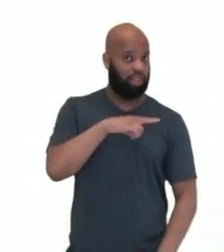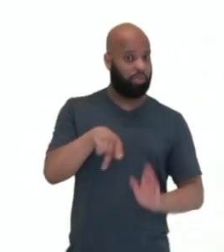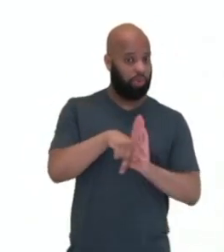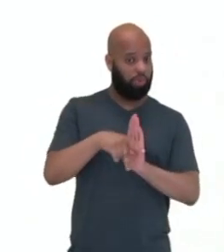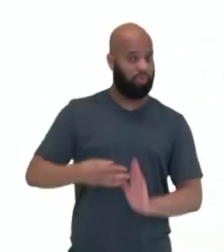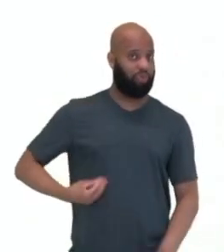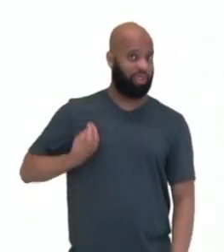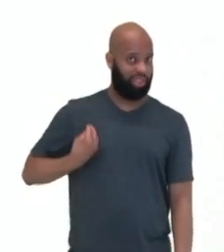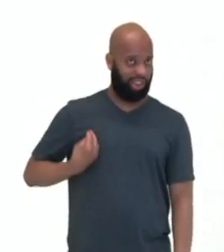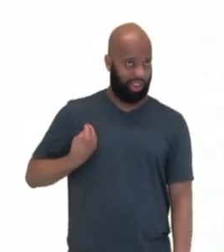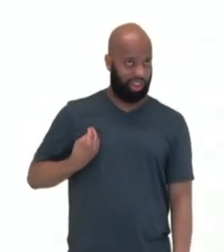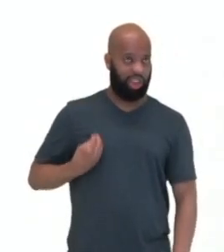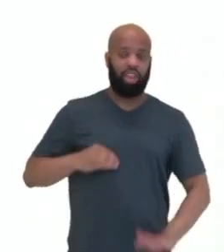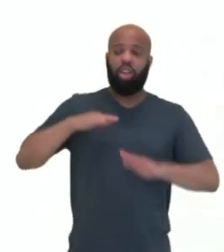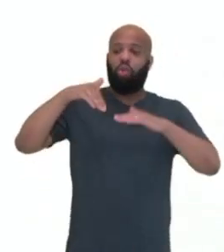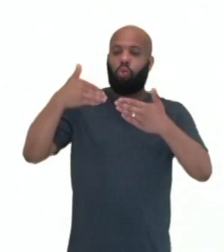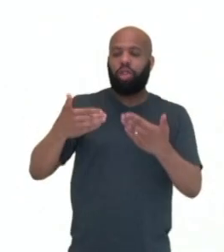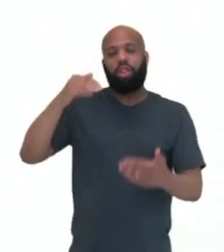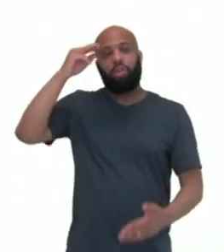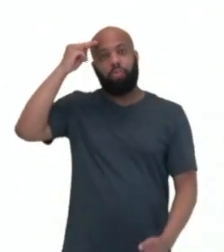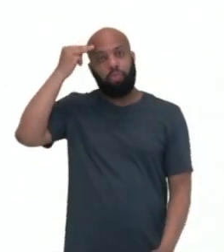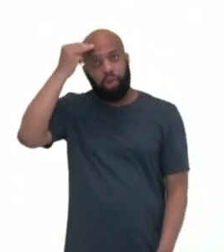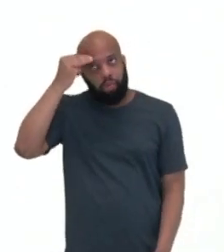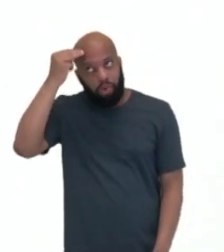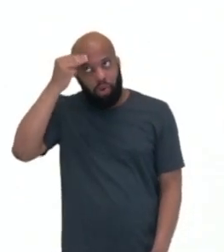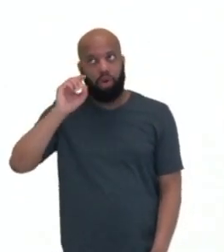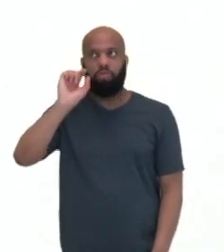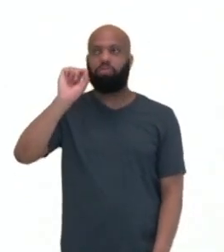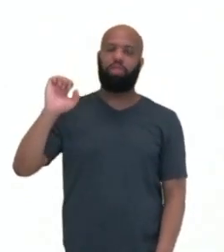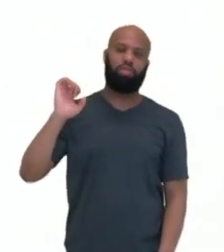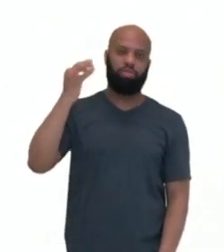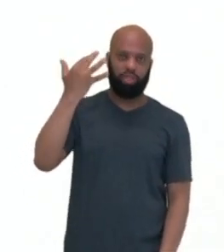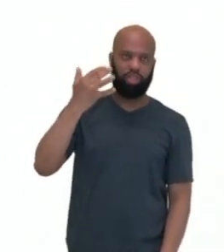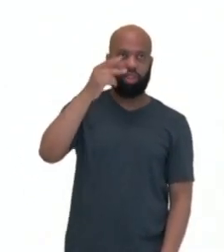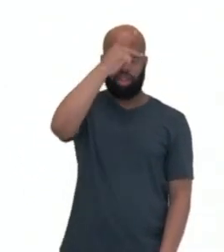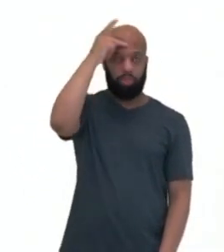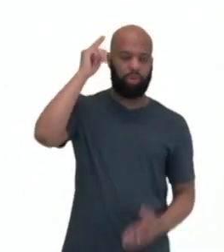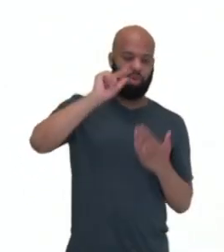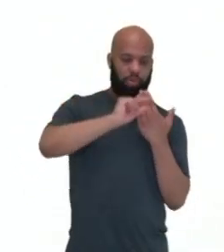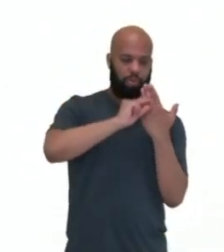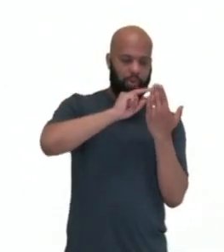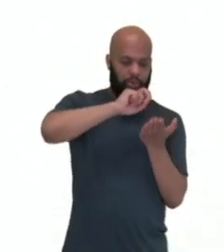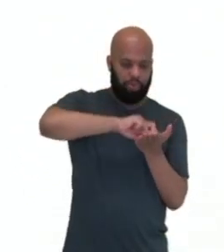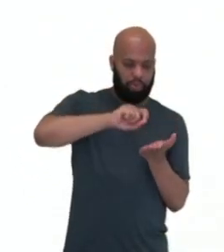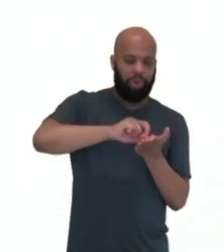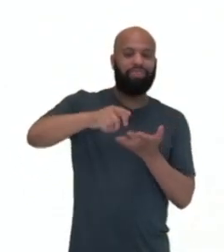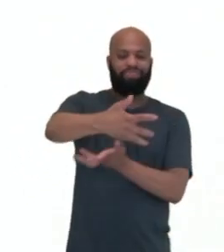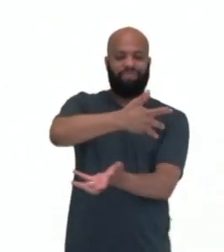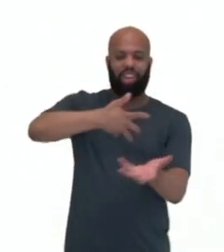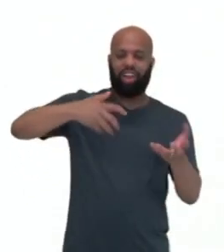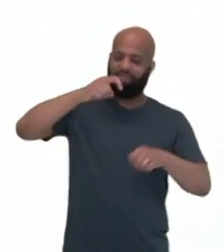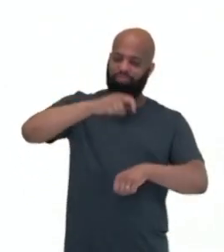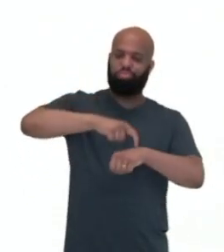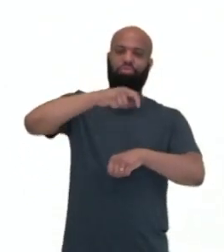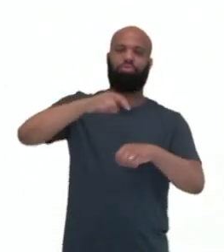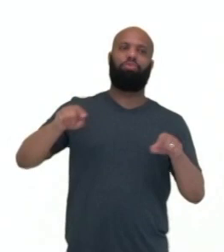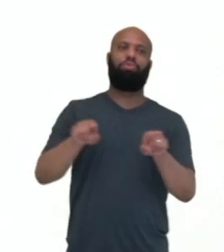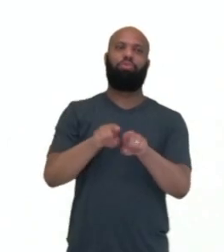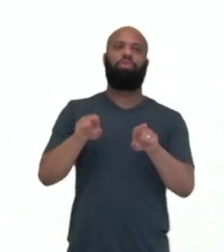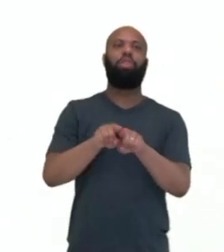vida. Nas memórias, o que vai acontecer? O autor interage ao vivo,